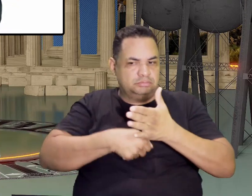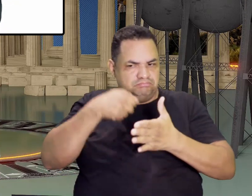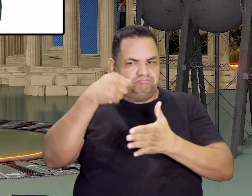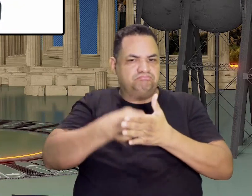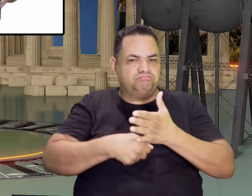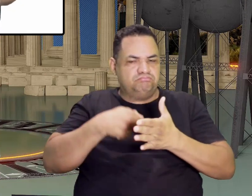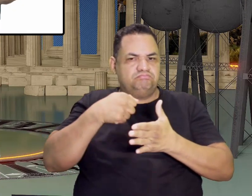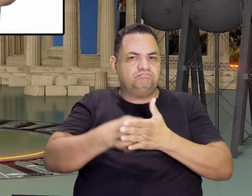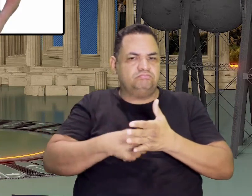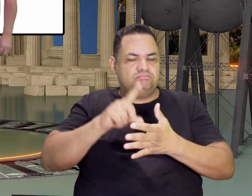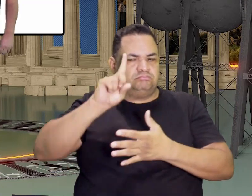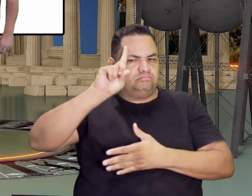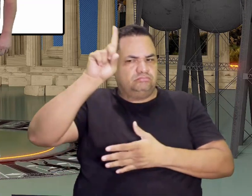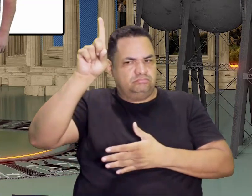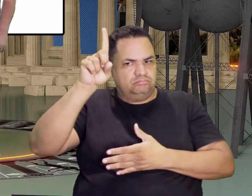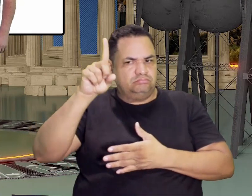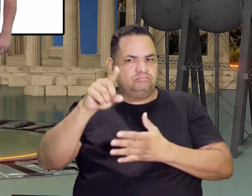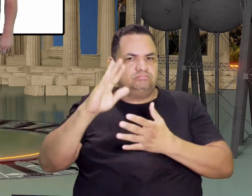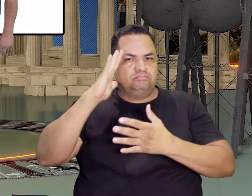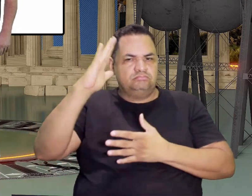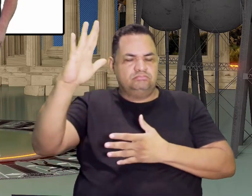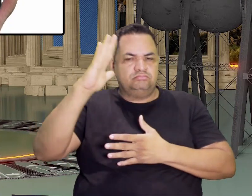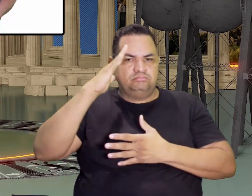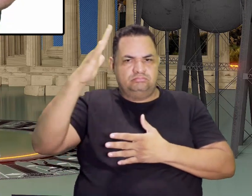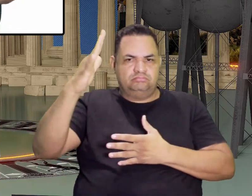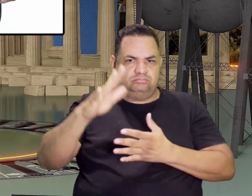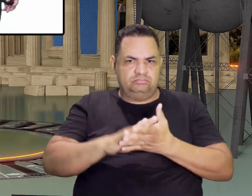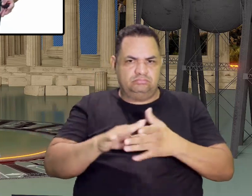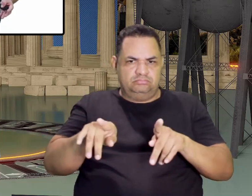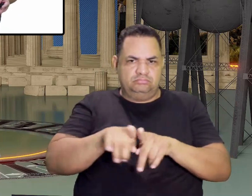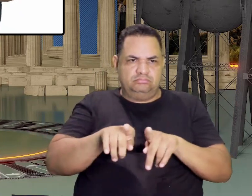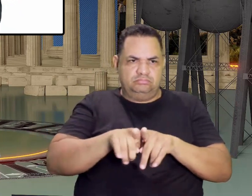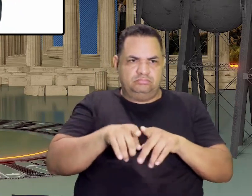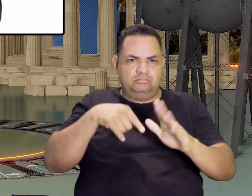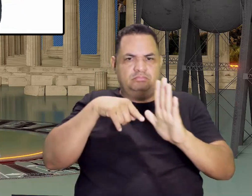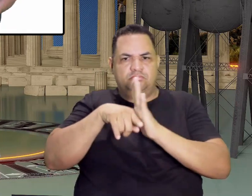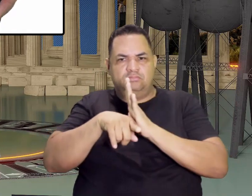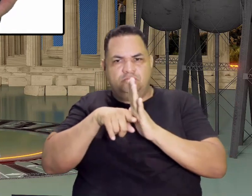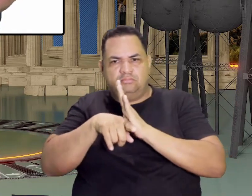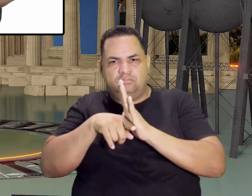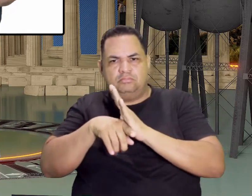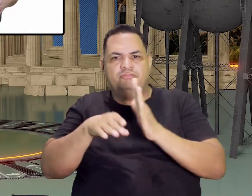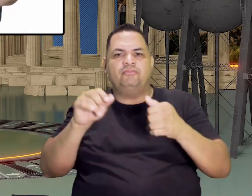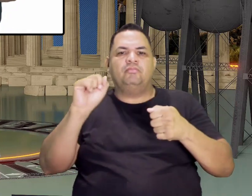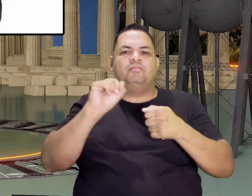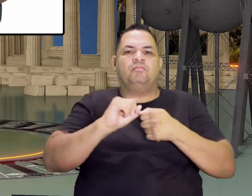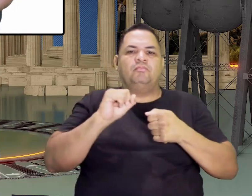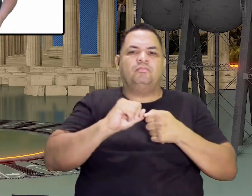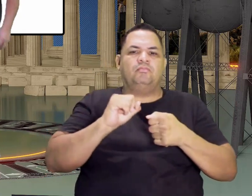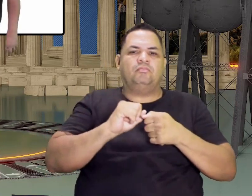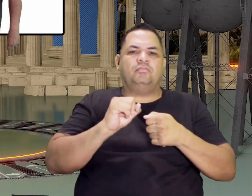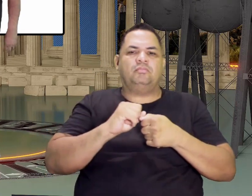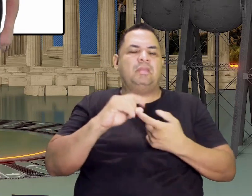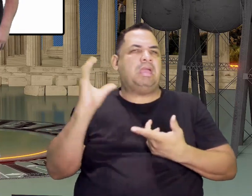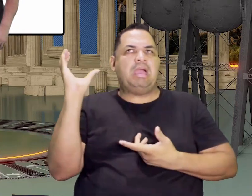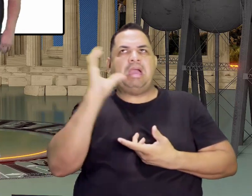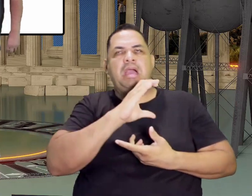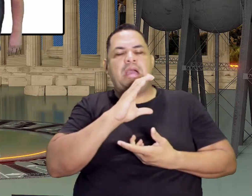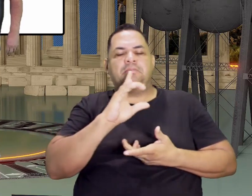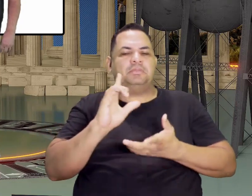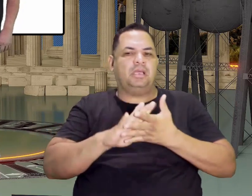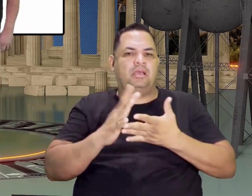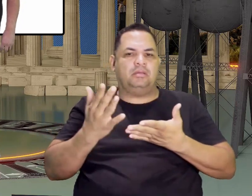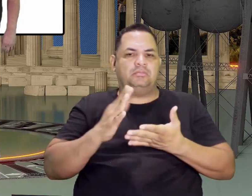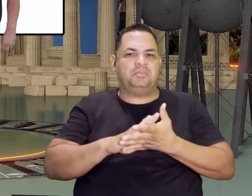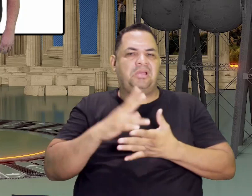uma ideia, uma teoria, ele faz toda a pesquisa, toda a análise, né? Não é assim de uma hora para outra,